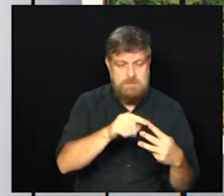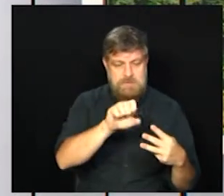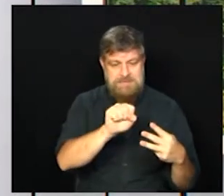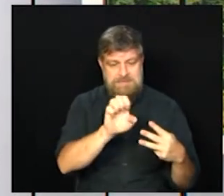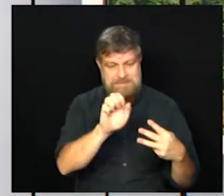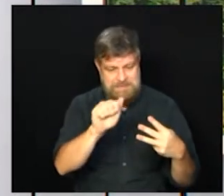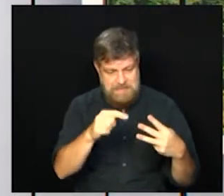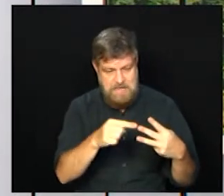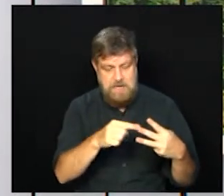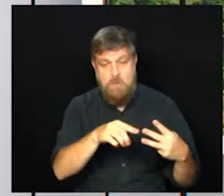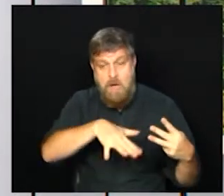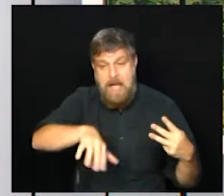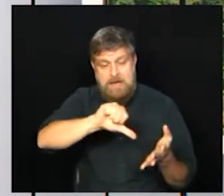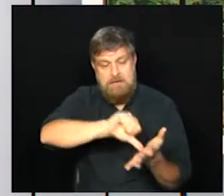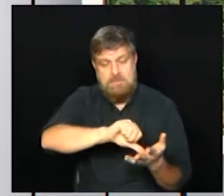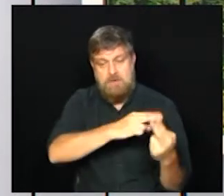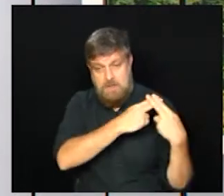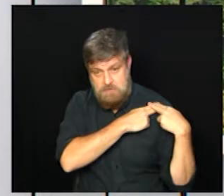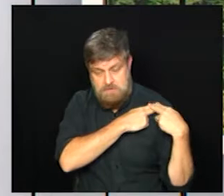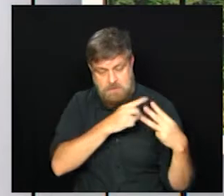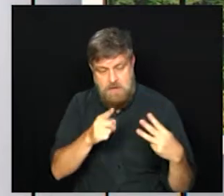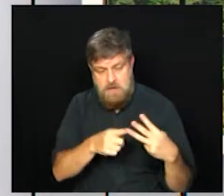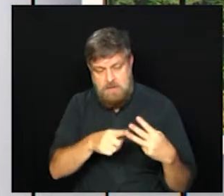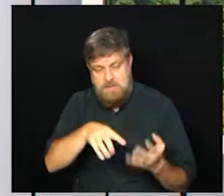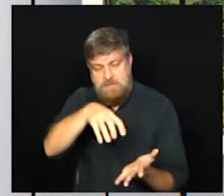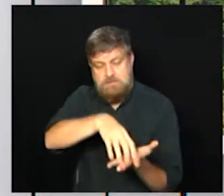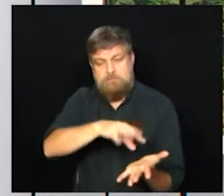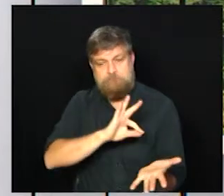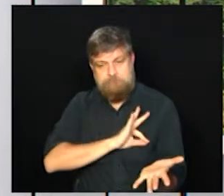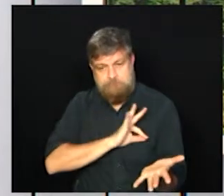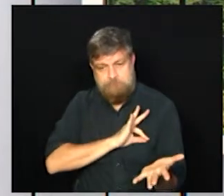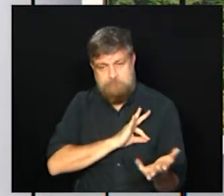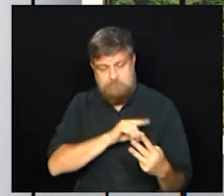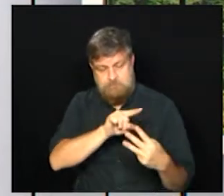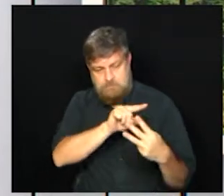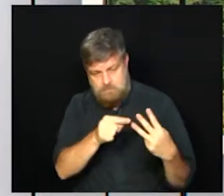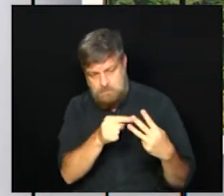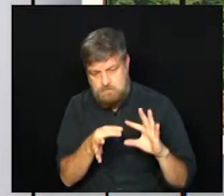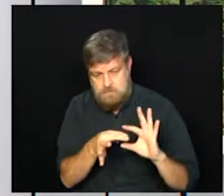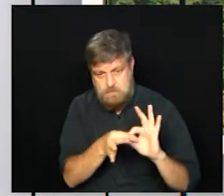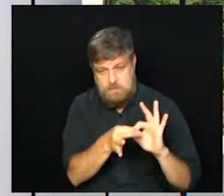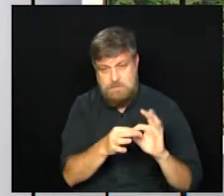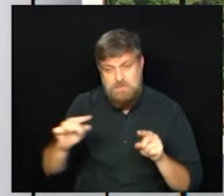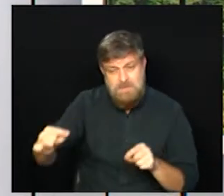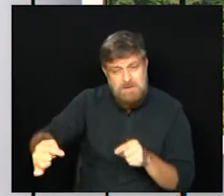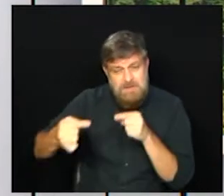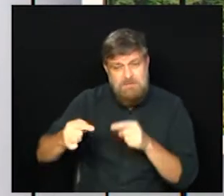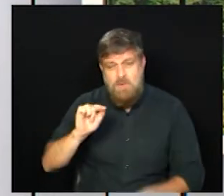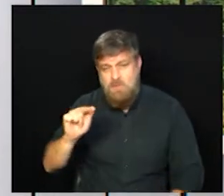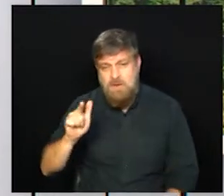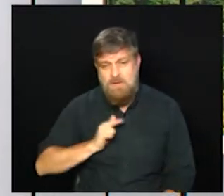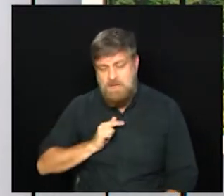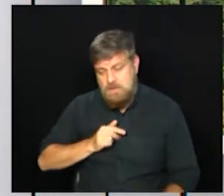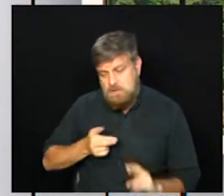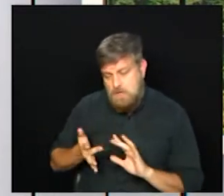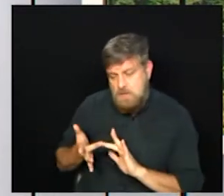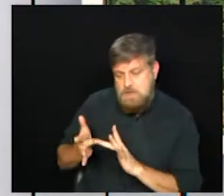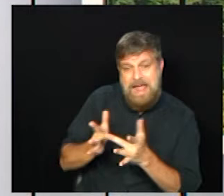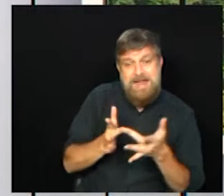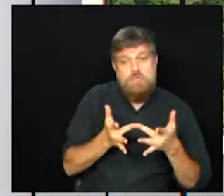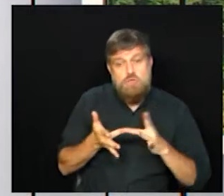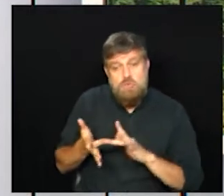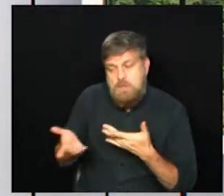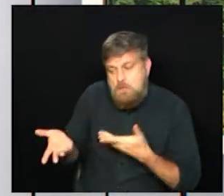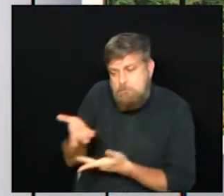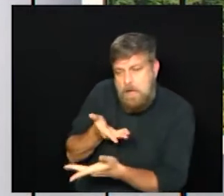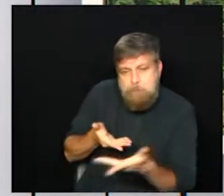vara de juizado. Então, acho que essa é uma diretriz importante, porque o grande desafio é você ir articulando a rede, né?